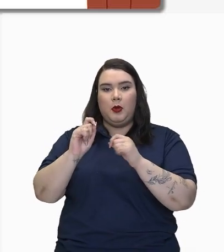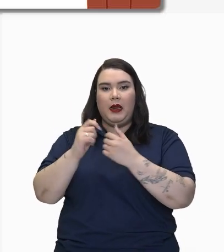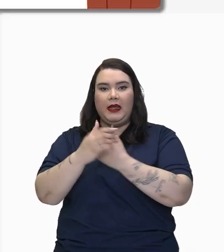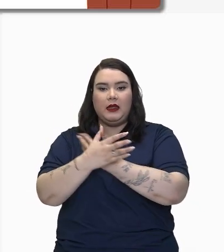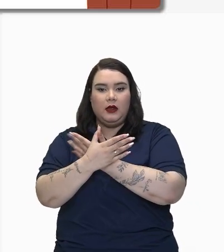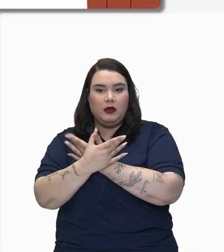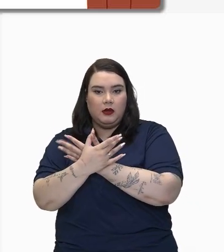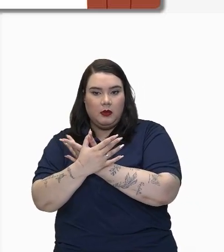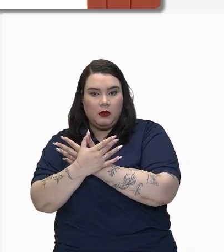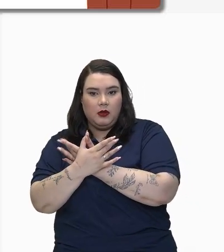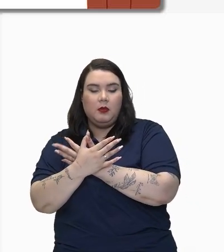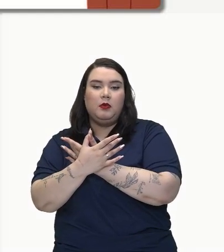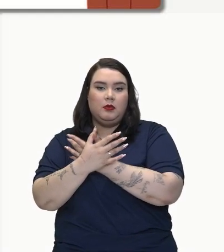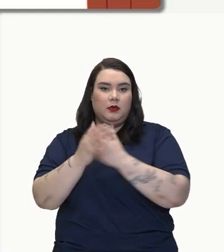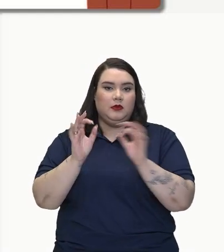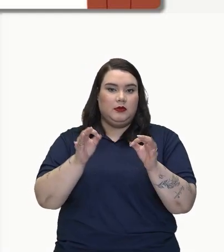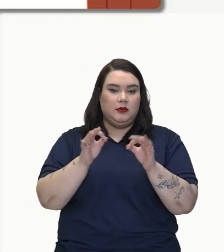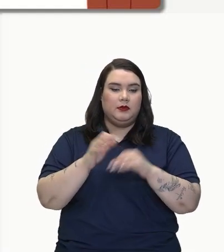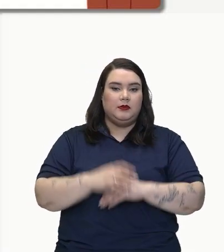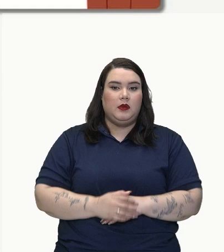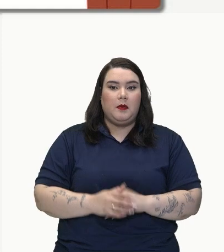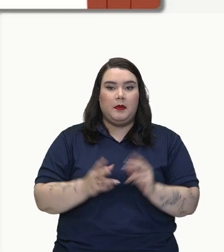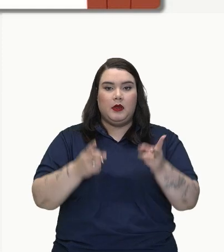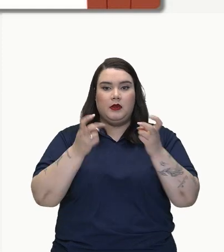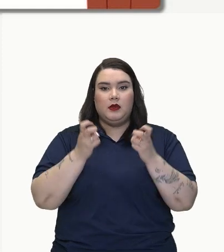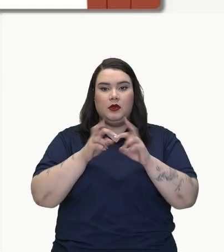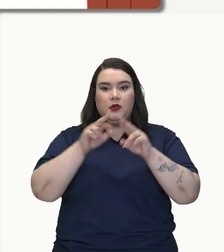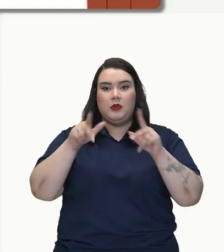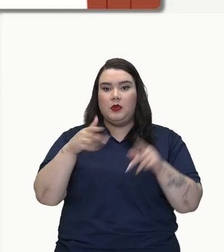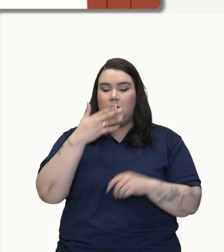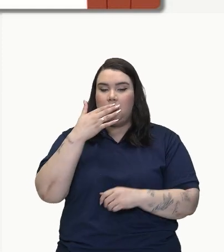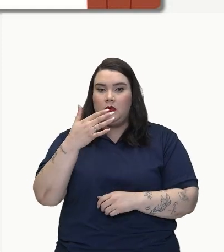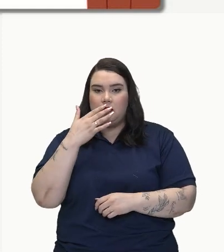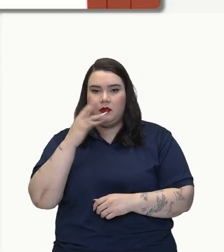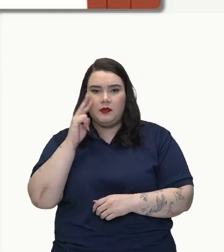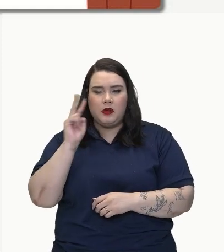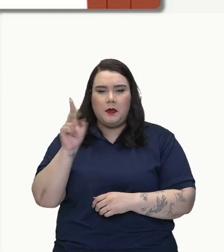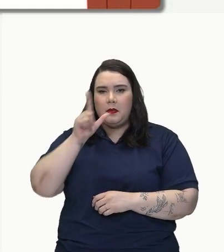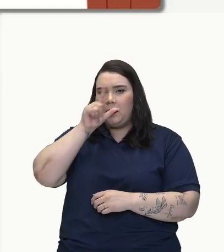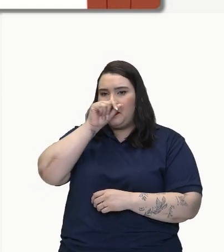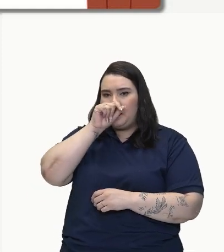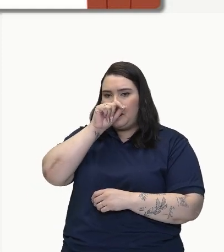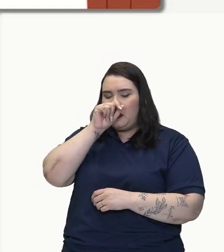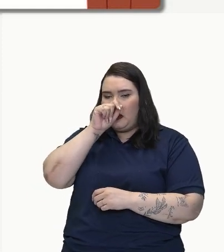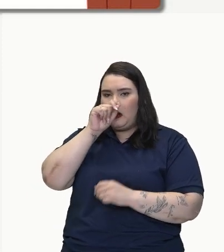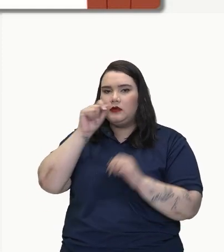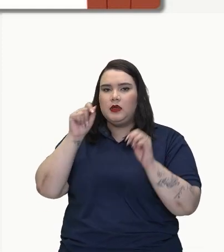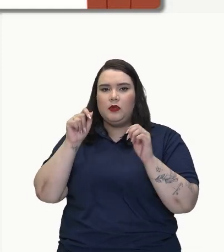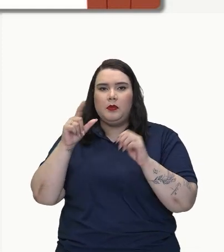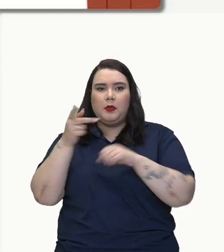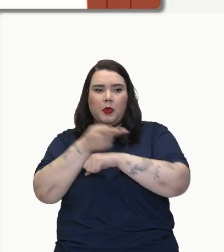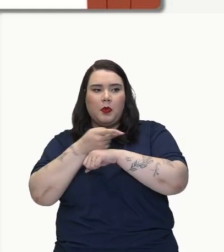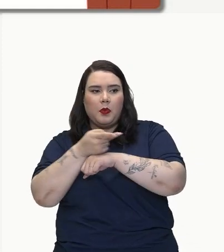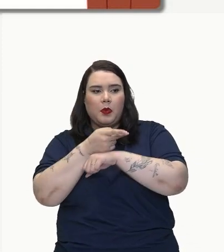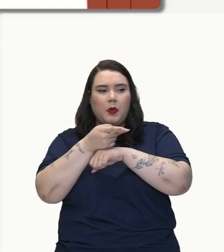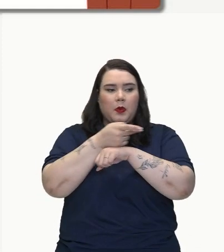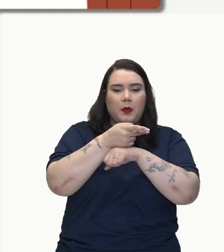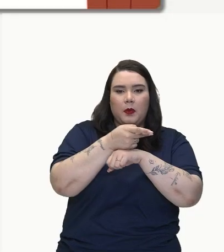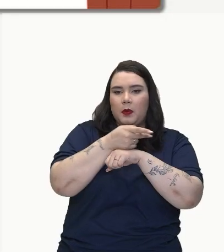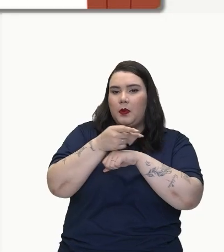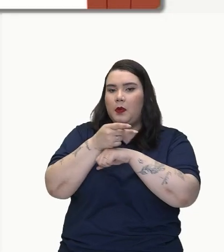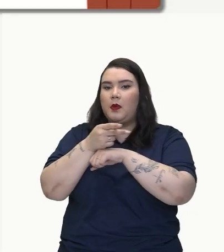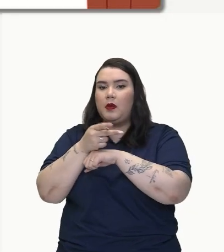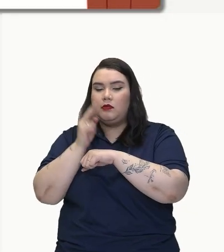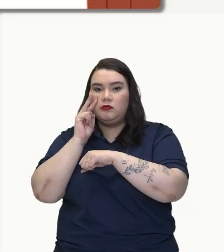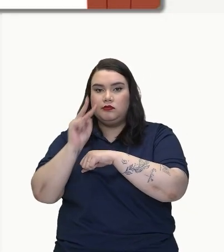onde elas se diferenciam pela cor, né? Então, imagina aqui que o pássaro está buscando o seu alimento, né? Ele está aqui, ó, no